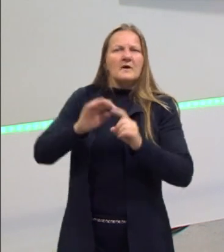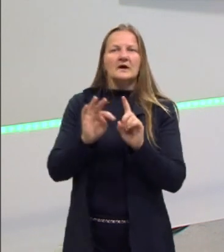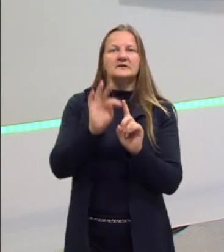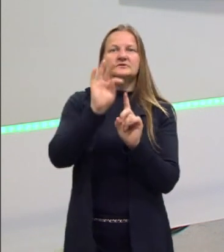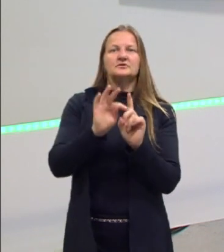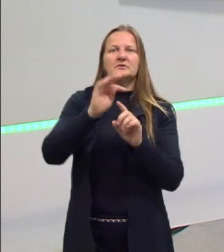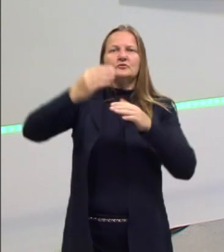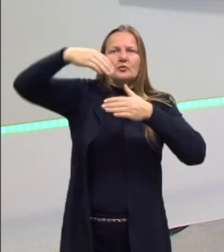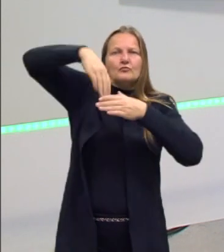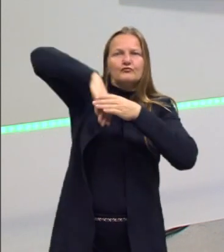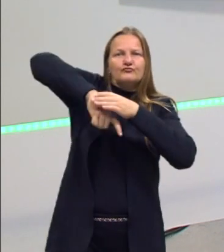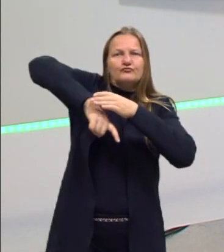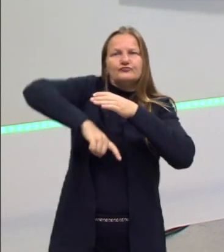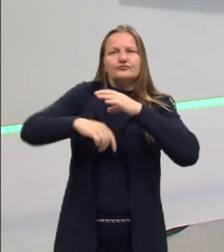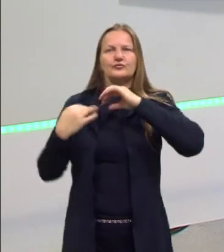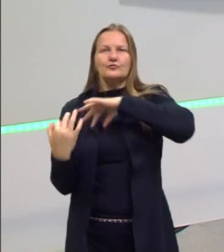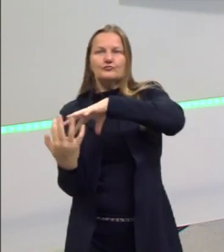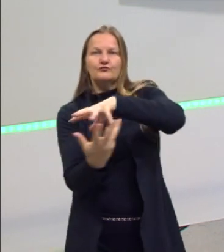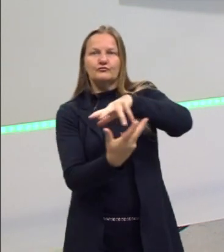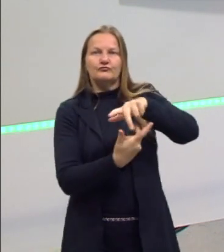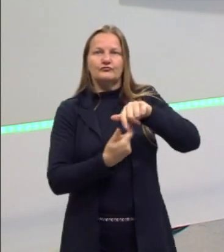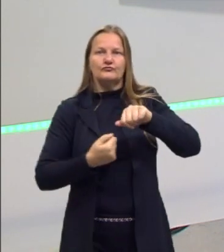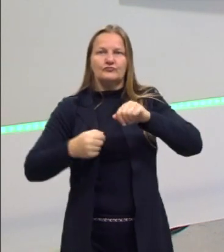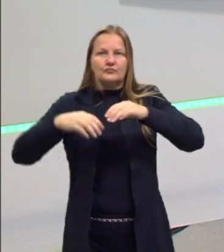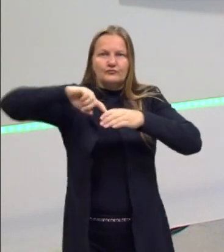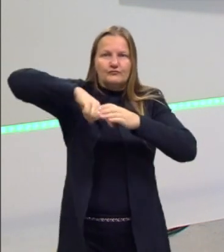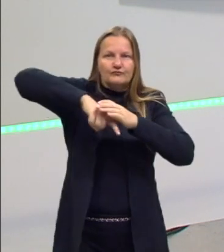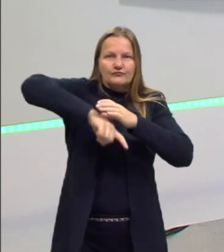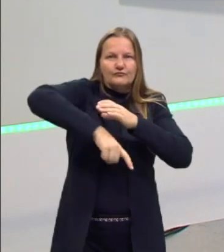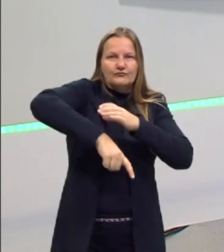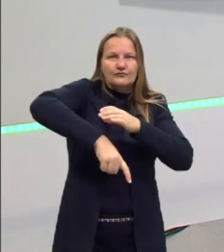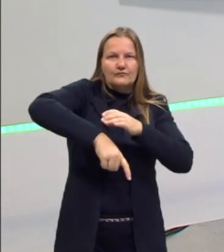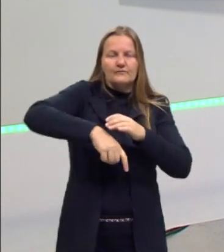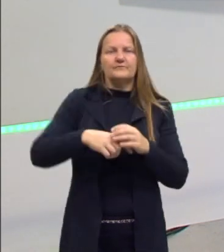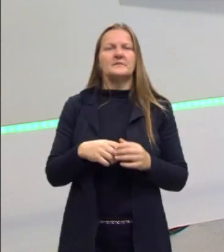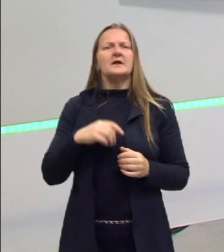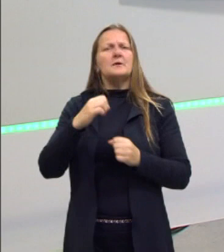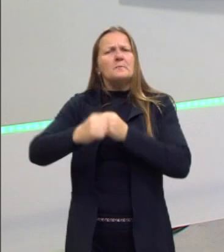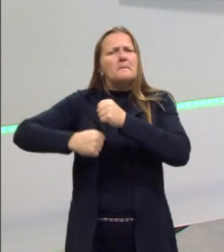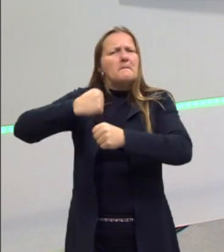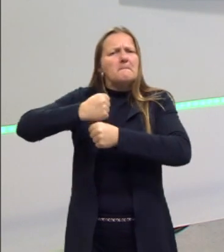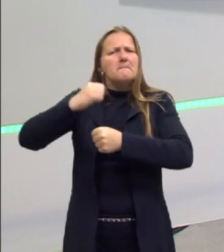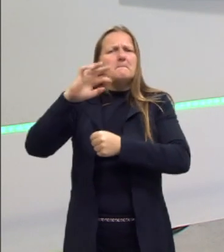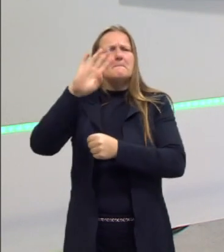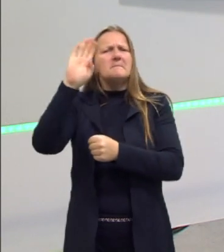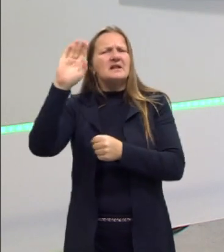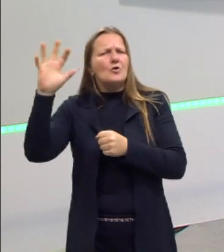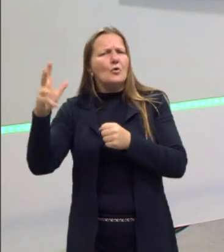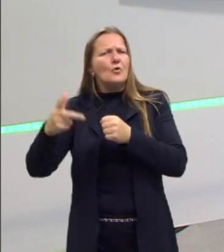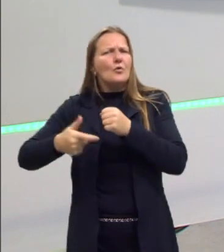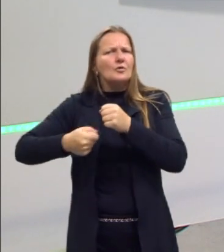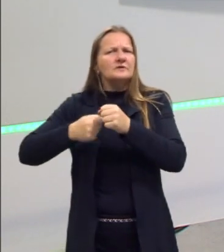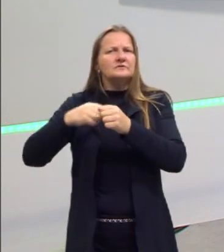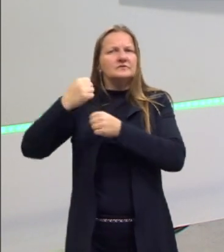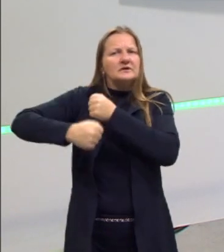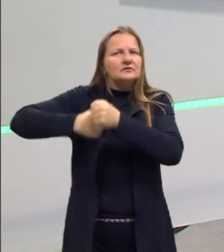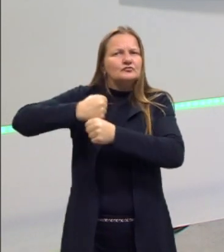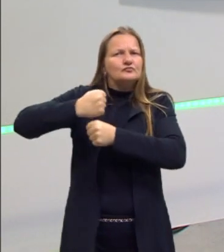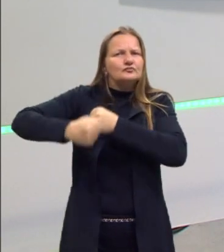aí no interior do nosso planeta formando que hoje né após muito tempo temperatura e pressão